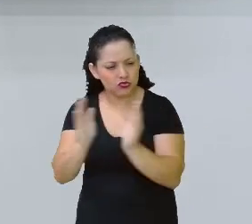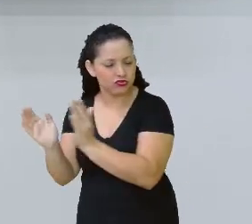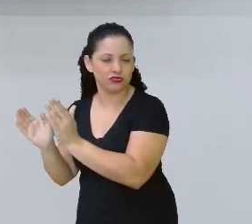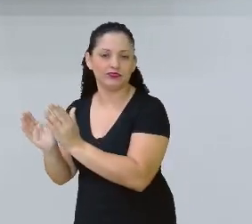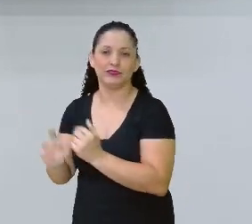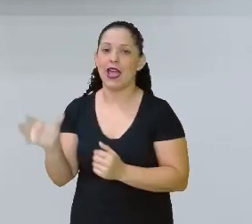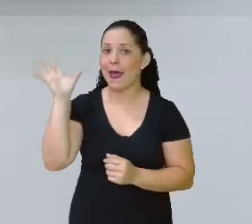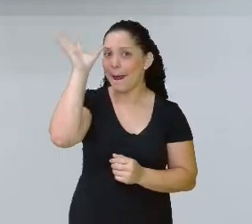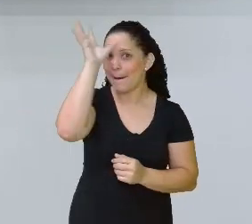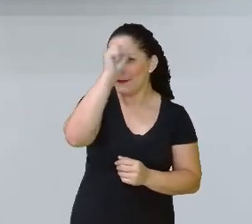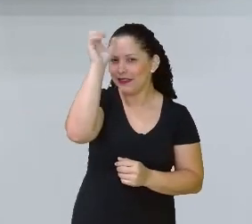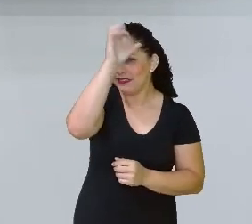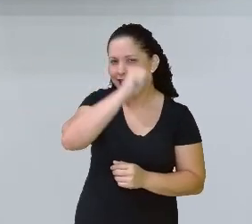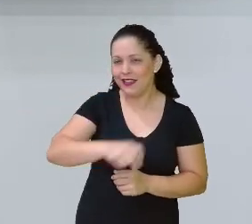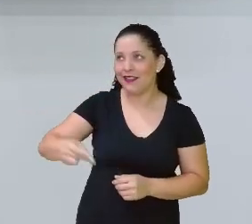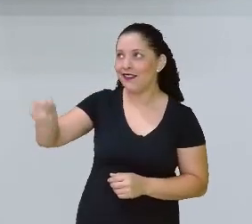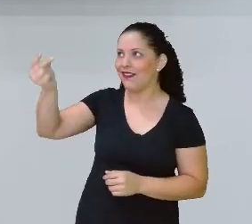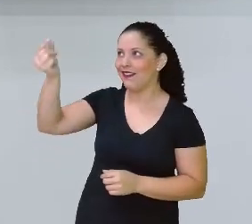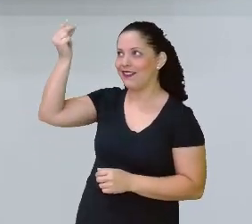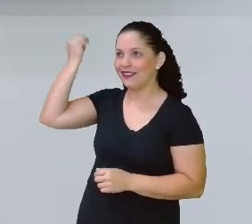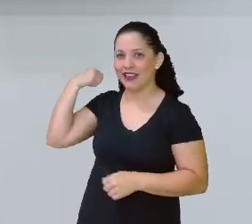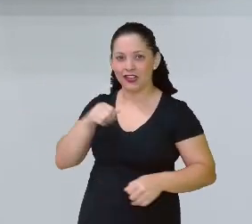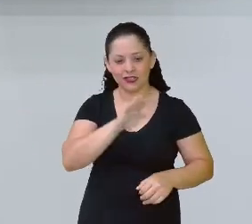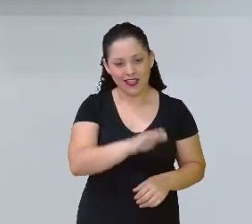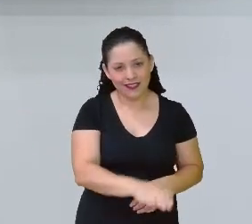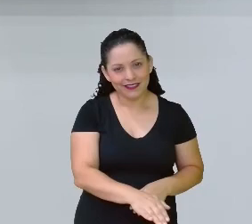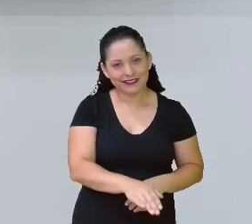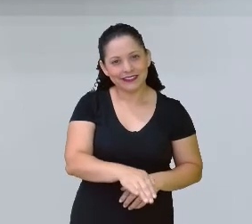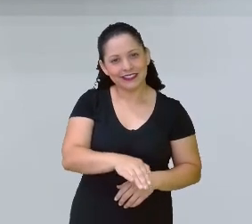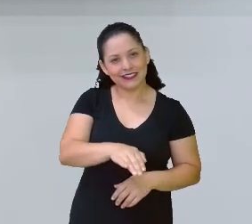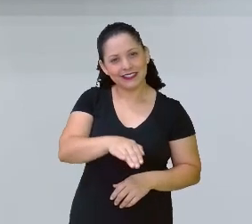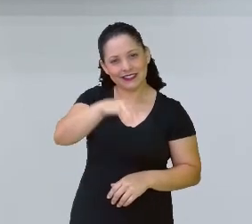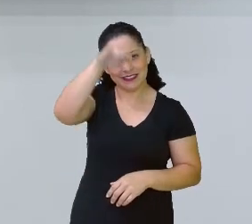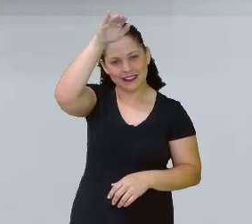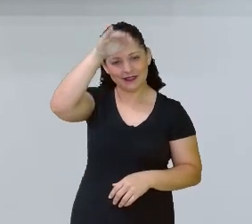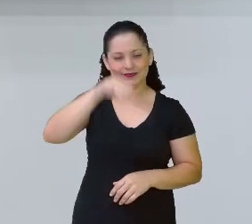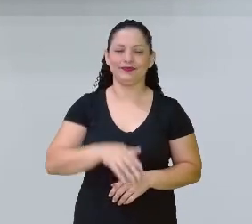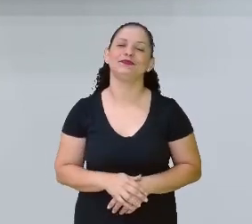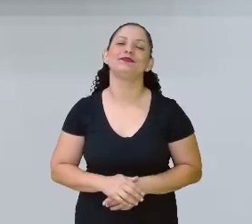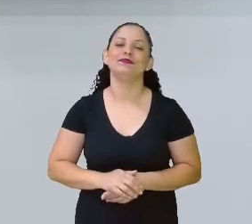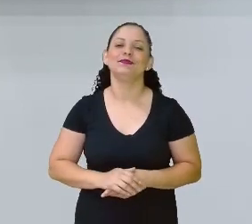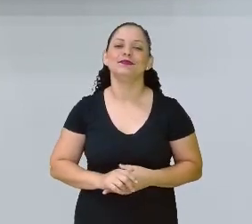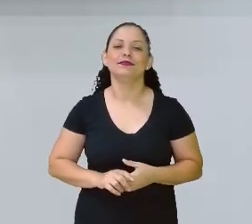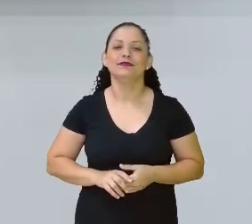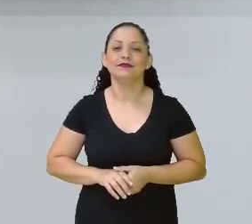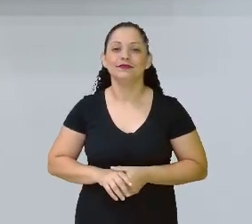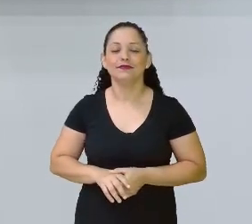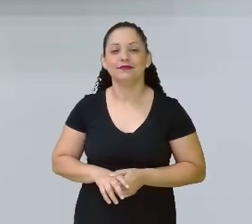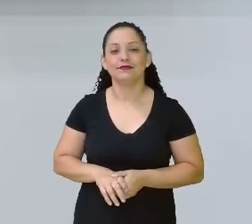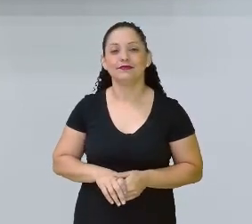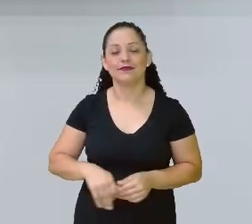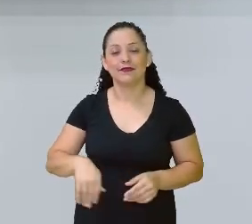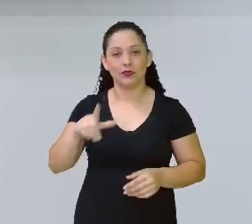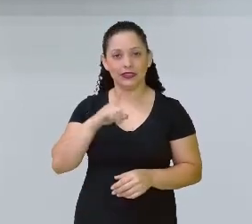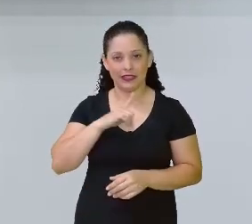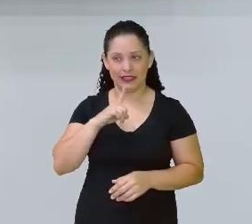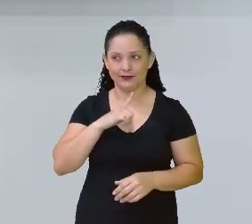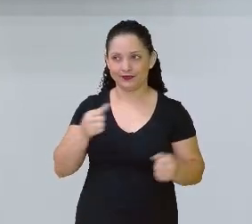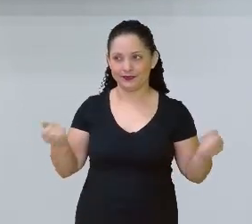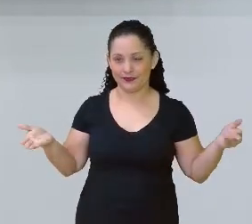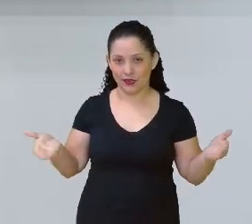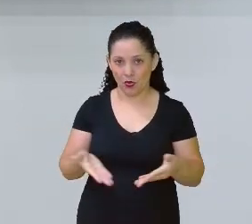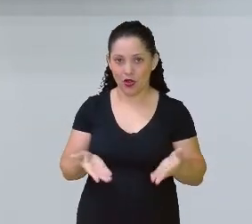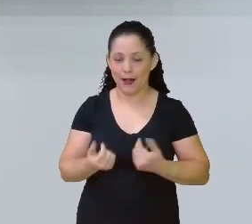ele lá no comecinho, né? Pequenininho. Tá certo? Então, temos aí agora